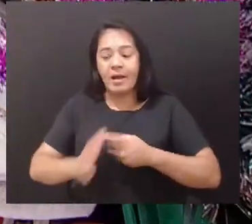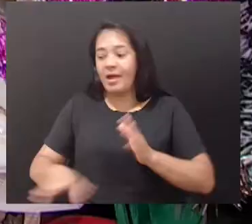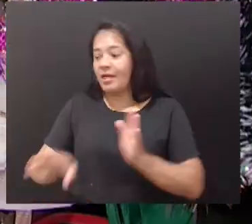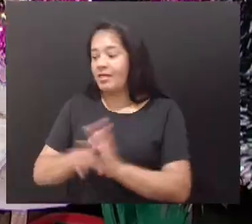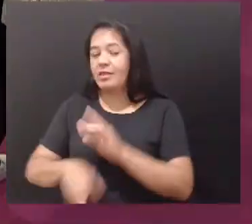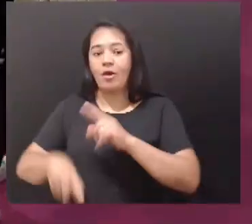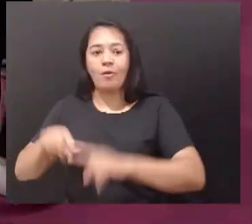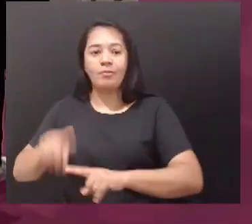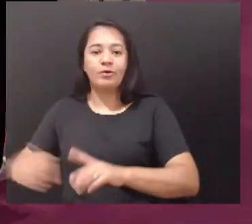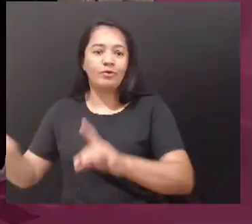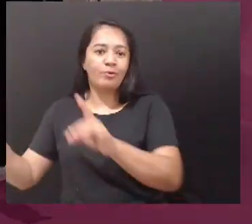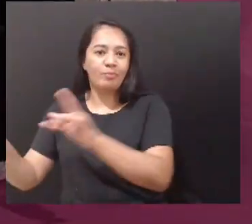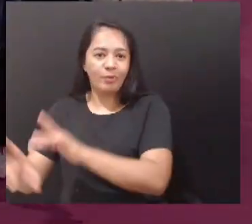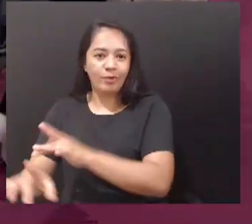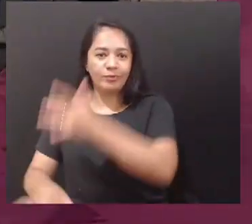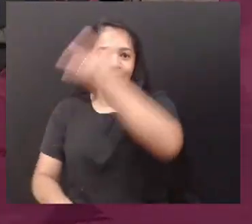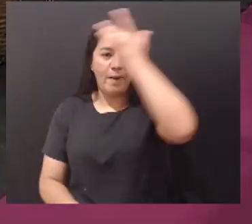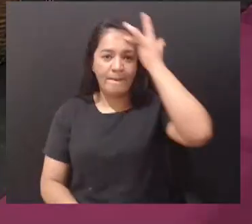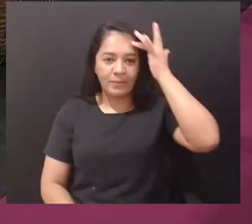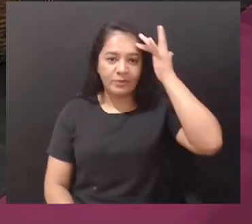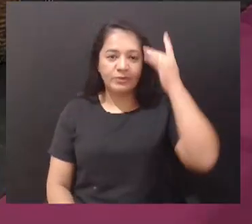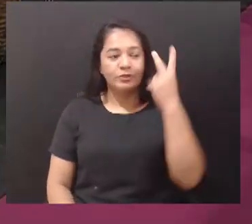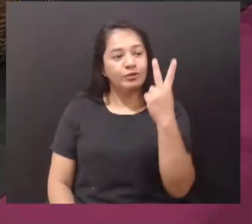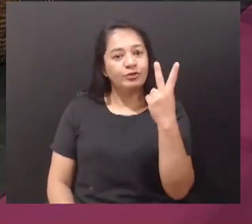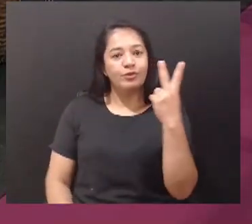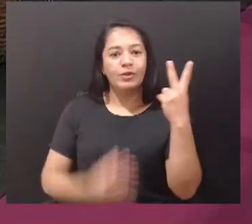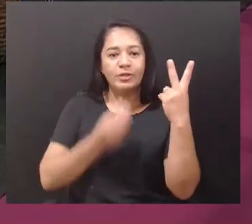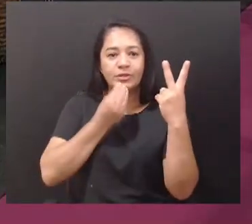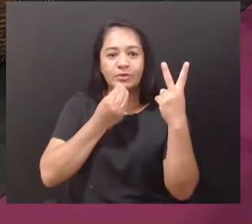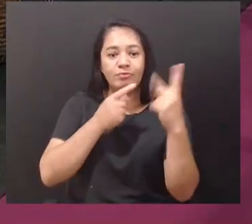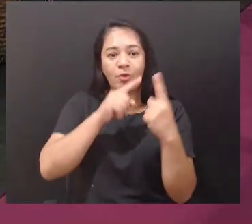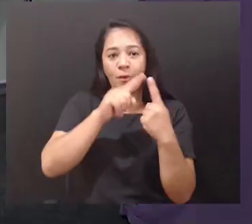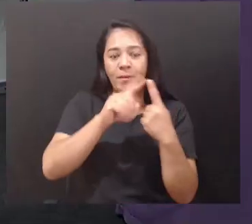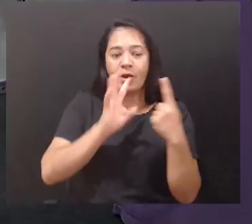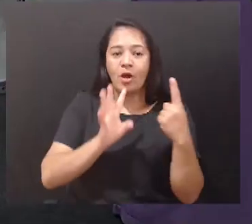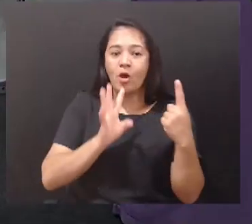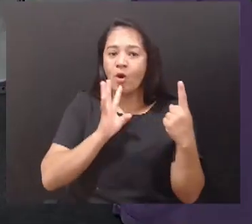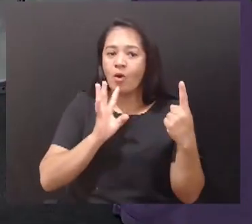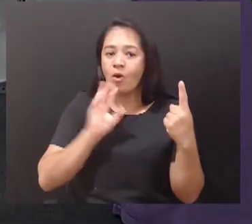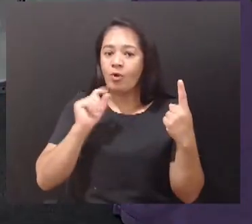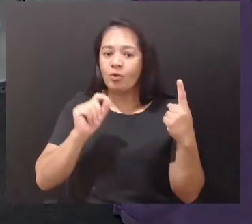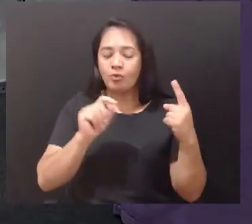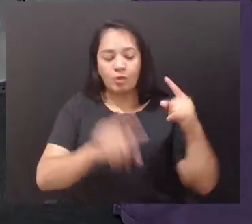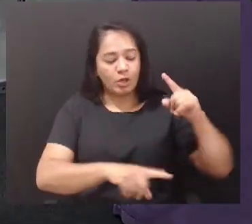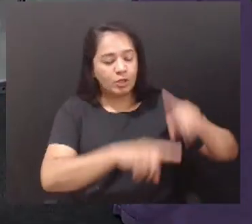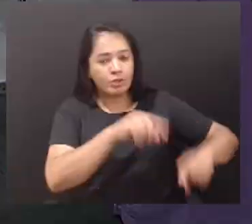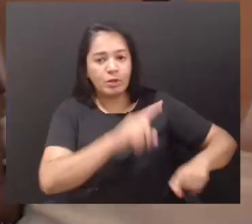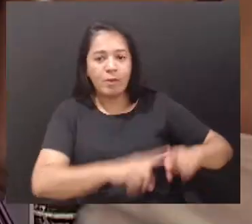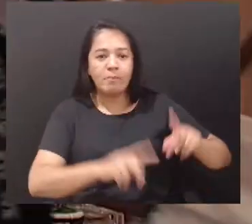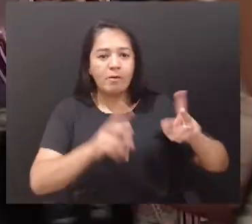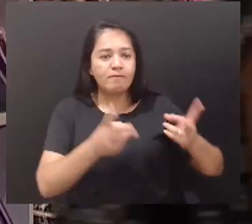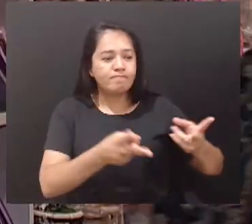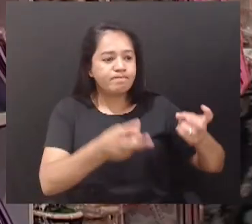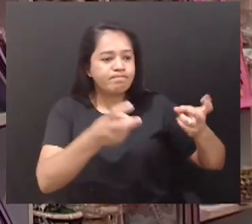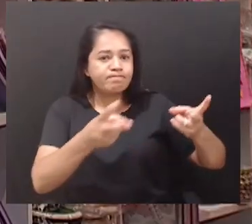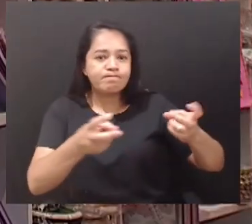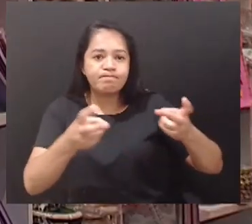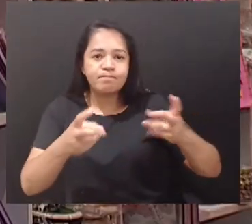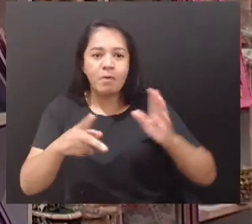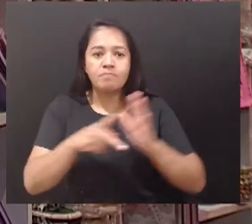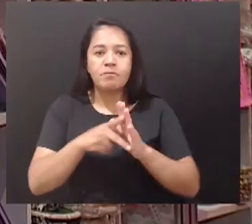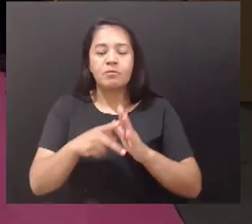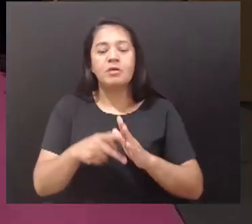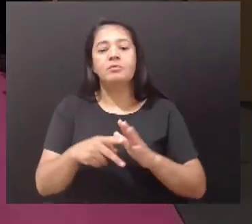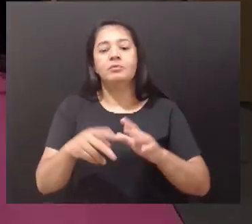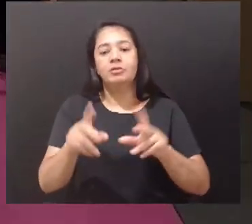quem vem tem duas oportunidades, uma de conhecer esses produtos, ver as tendências do mercado e, por